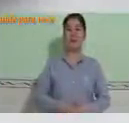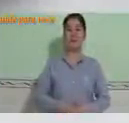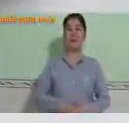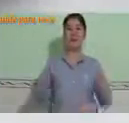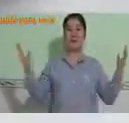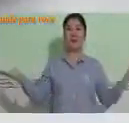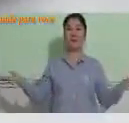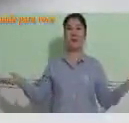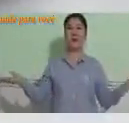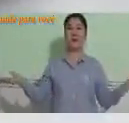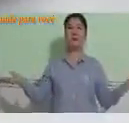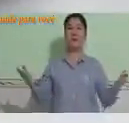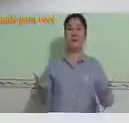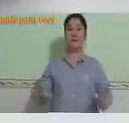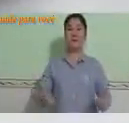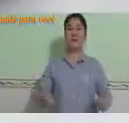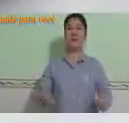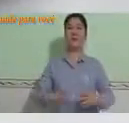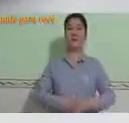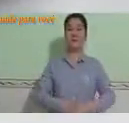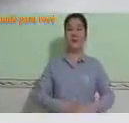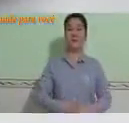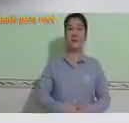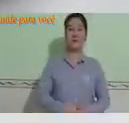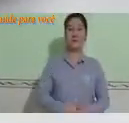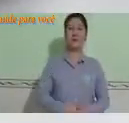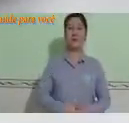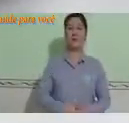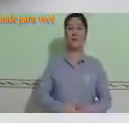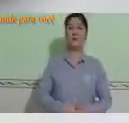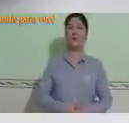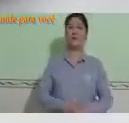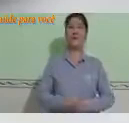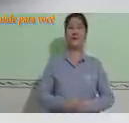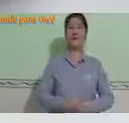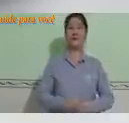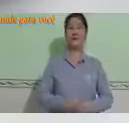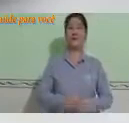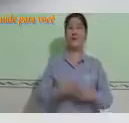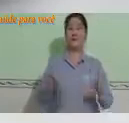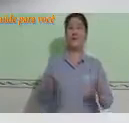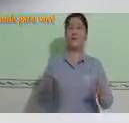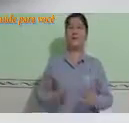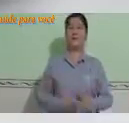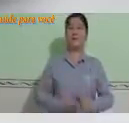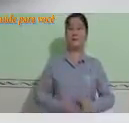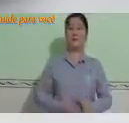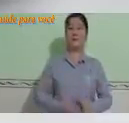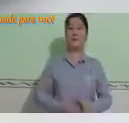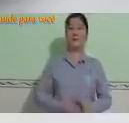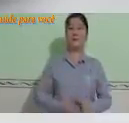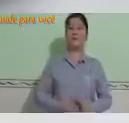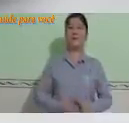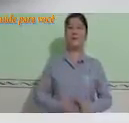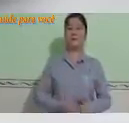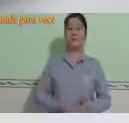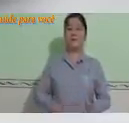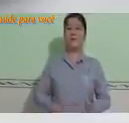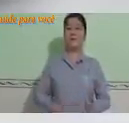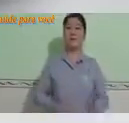e dos sintomas relatados, mas o médico também pode pedir alguns exames complementares, como